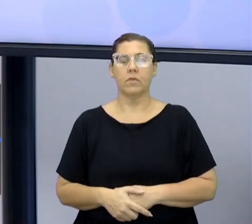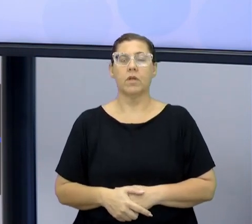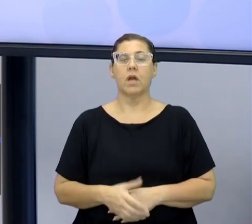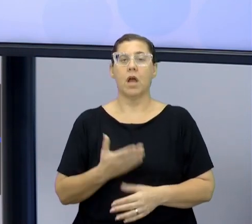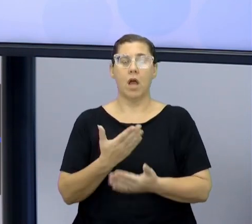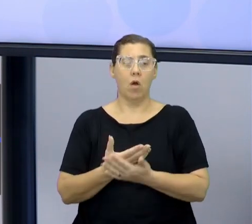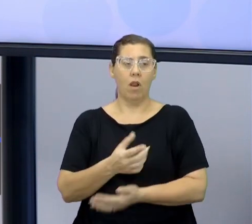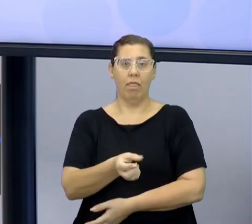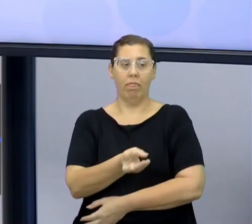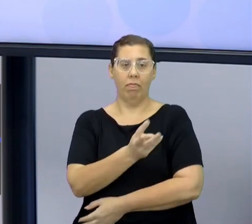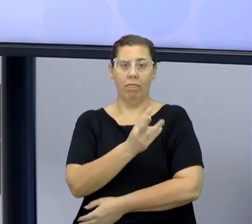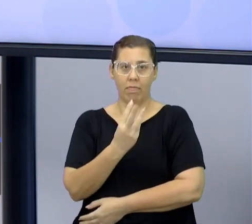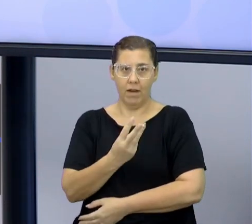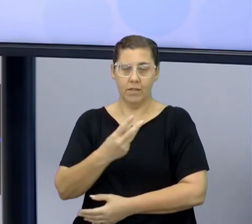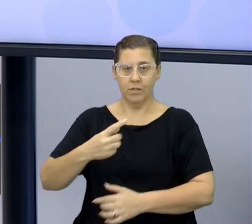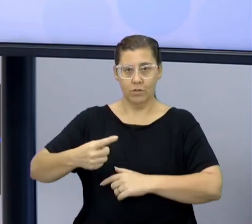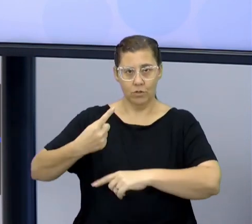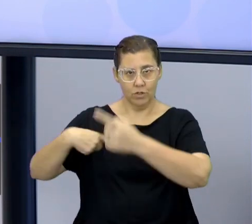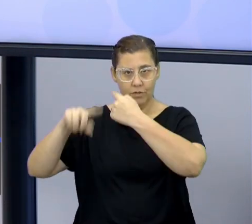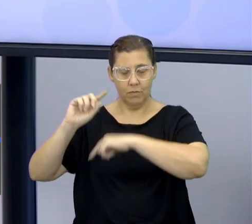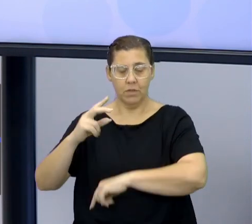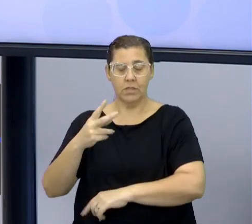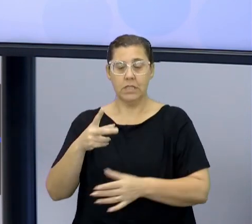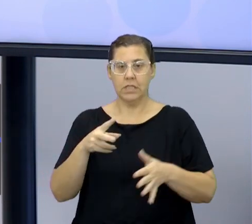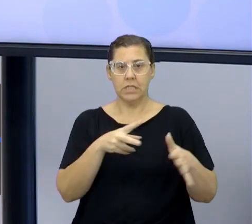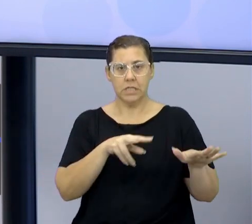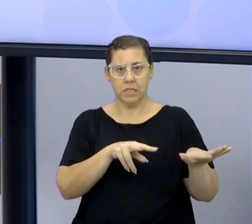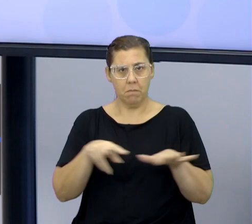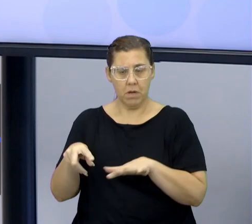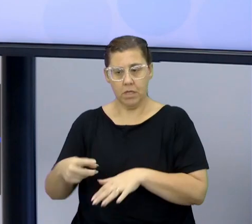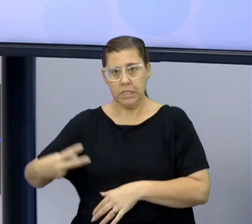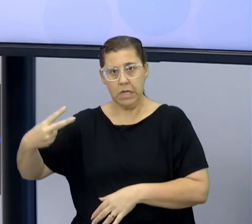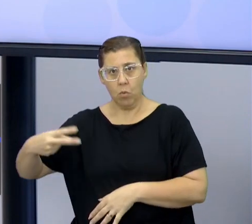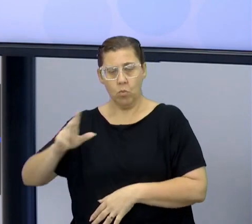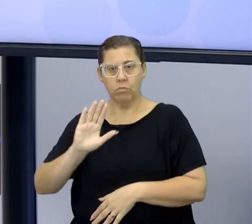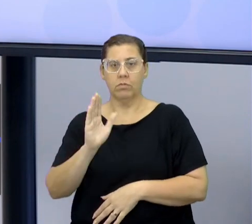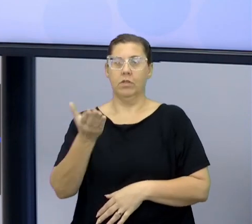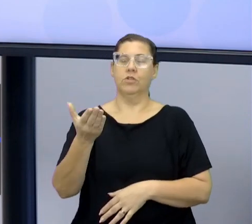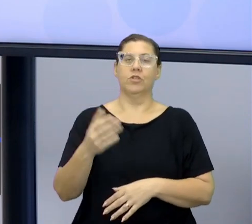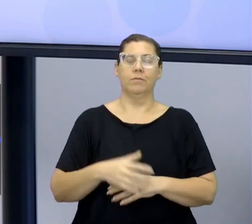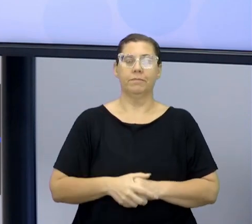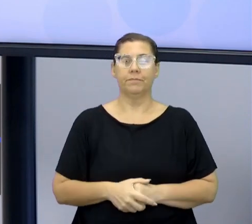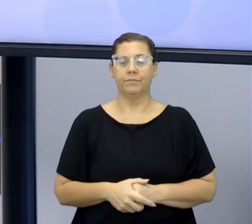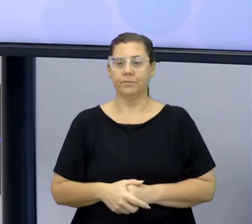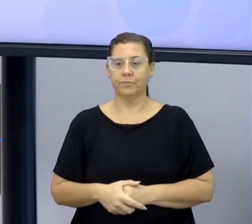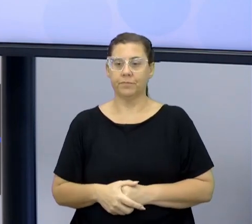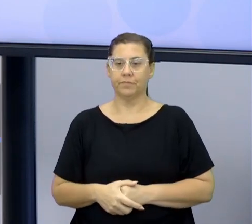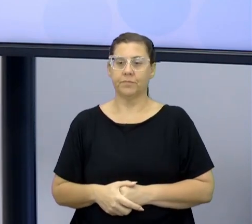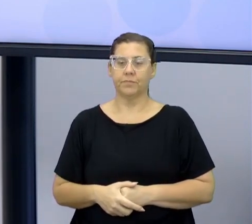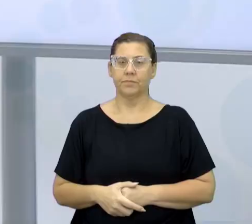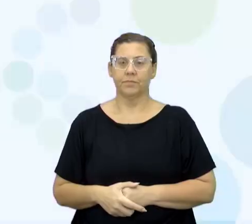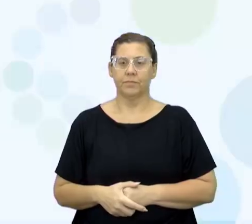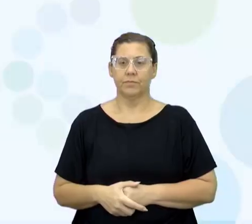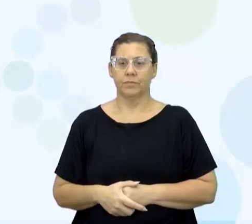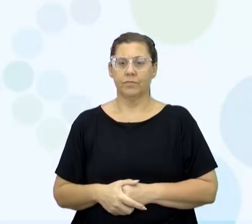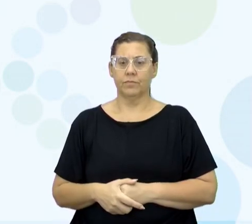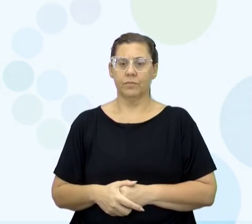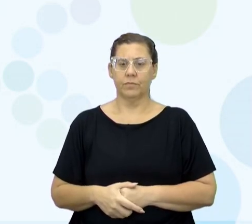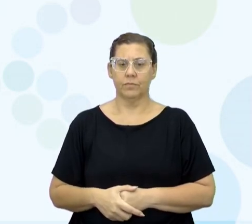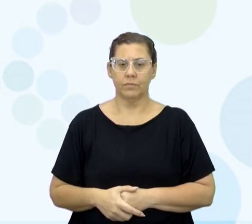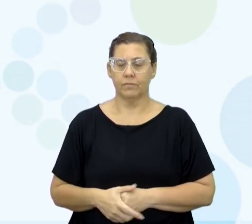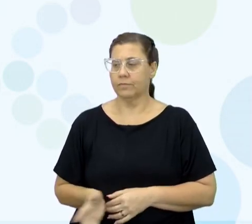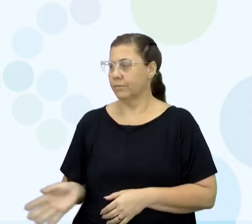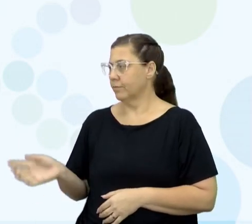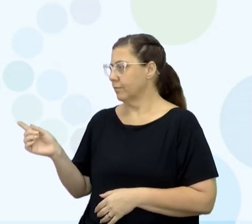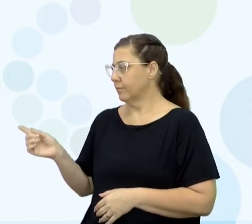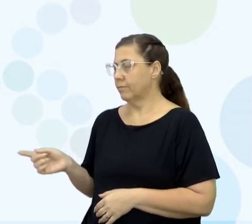do desenvolvimento. Vamos lá, segunda semana, a gente já está na segunda semana do aprofundamento. Vamos lá então, ó.